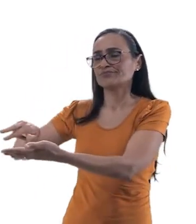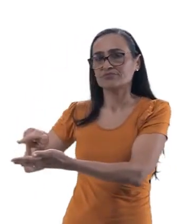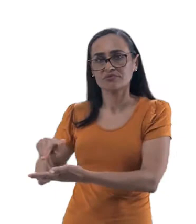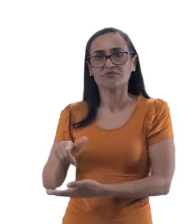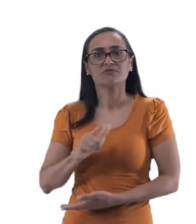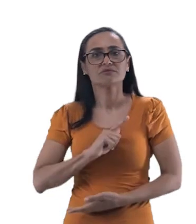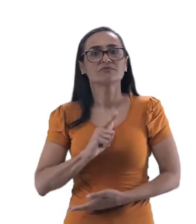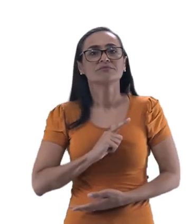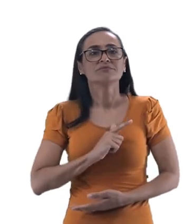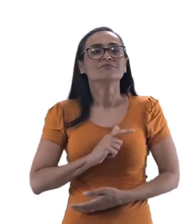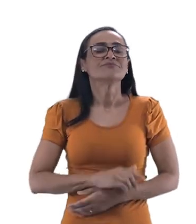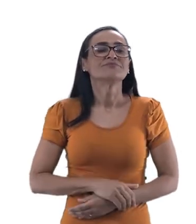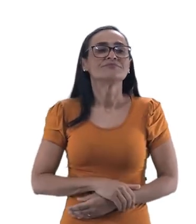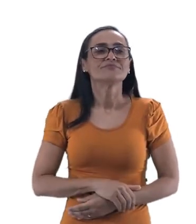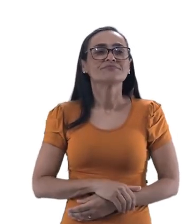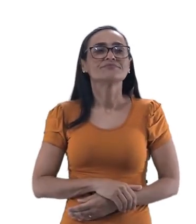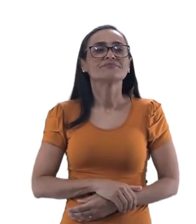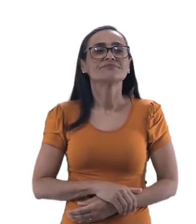de atividades.